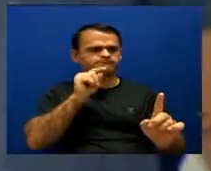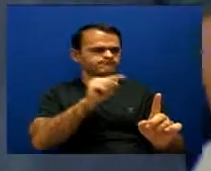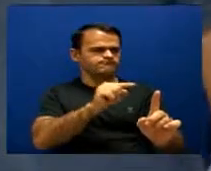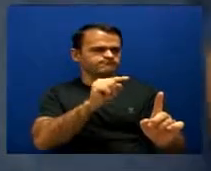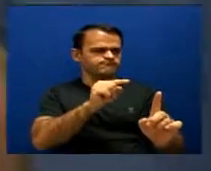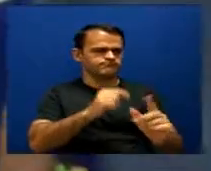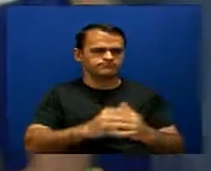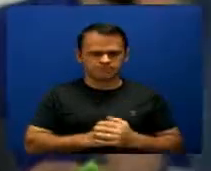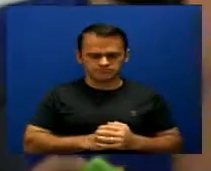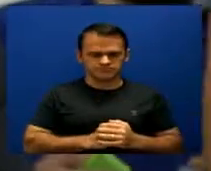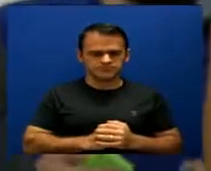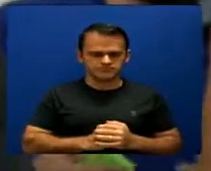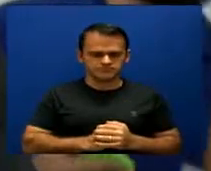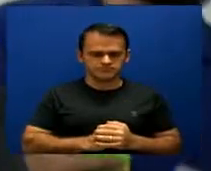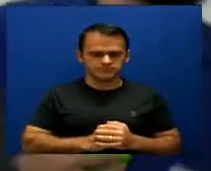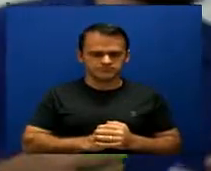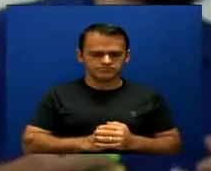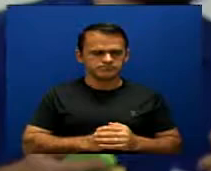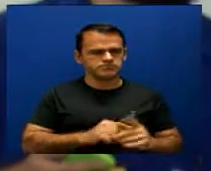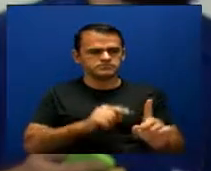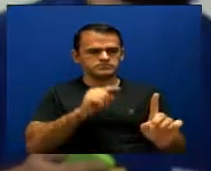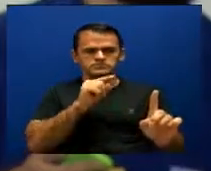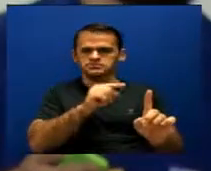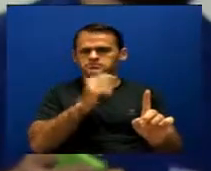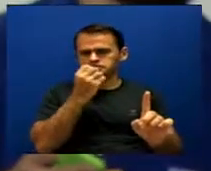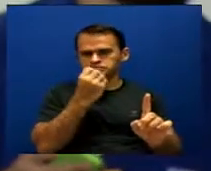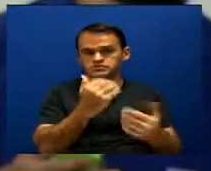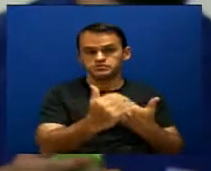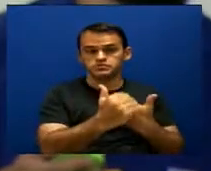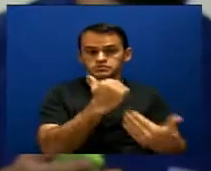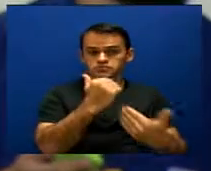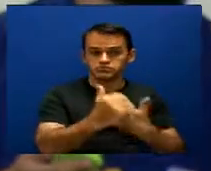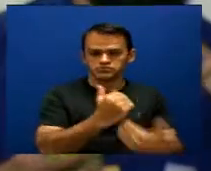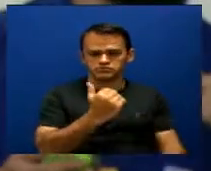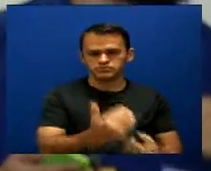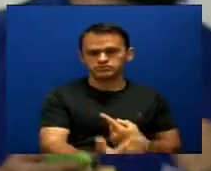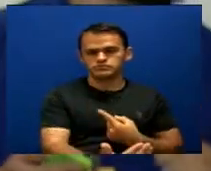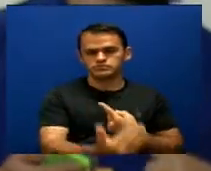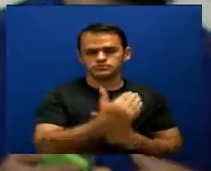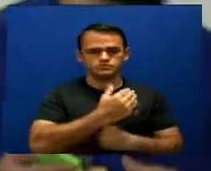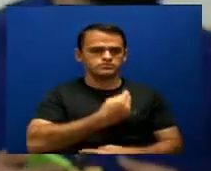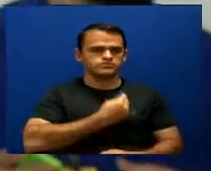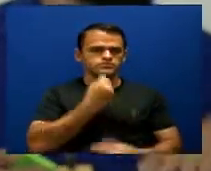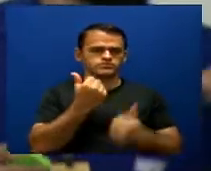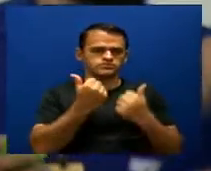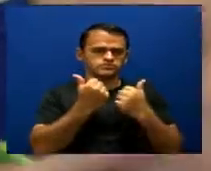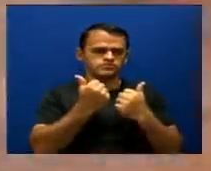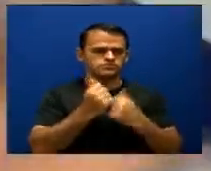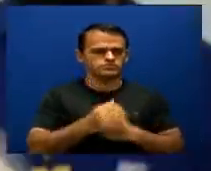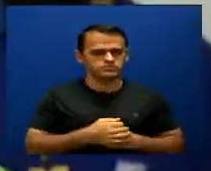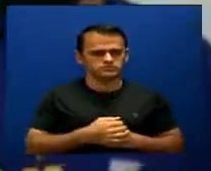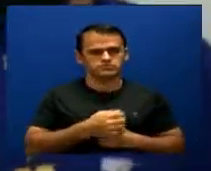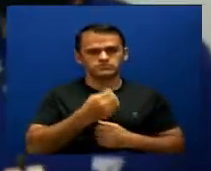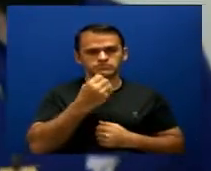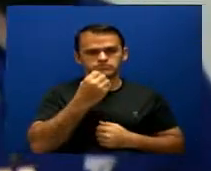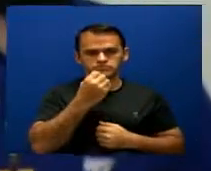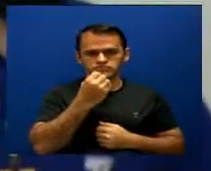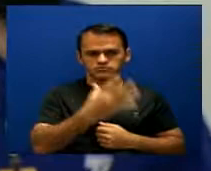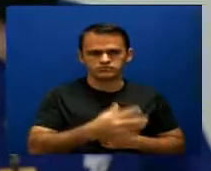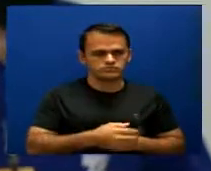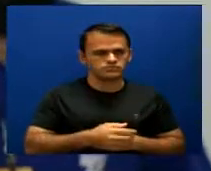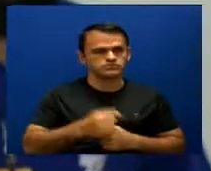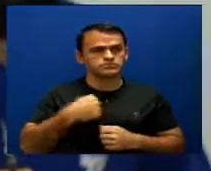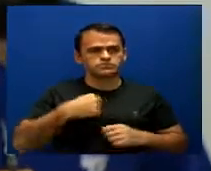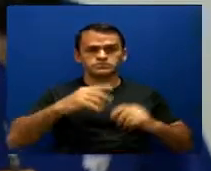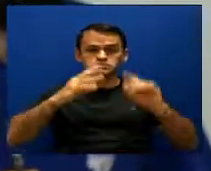como o conselheiro espiritual, como homem de Deus. E hoje, só de ouvir, de chegar perto do senhor e ouvir a oração,